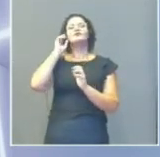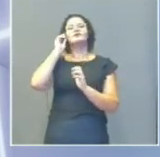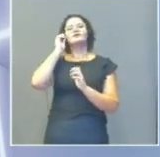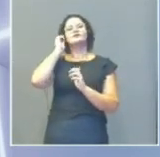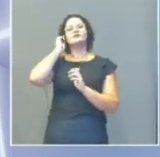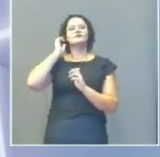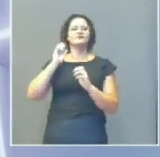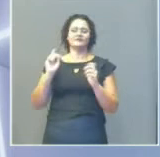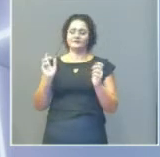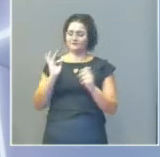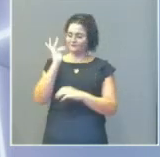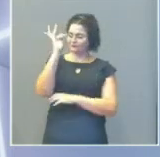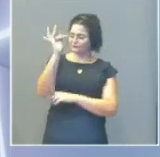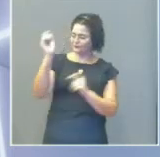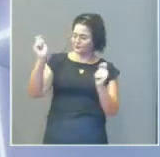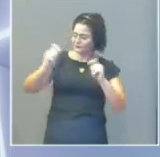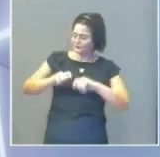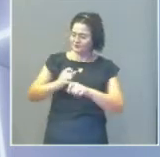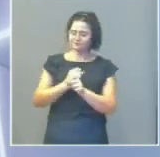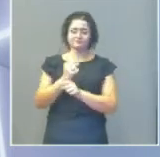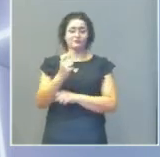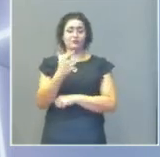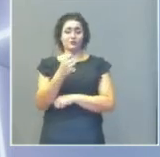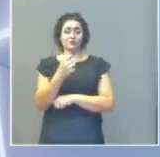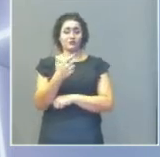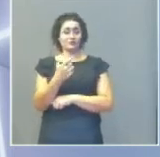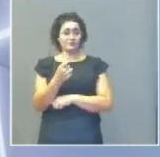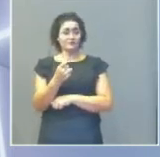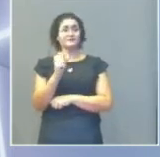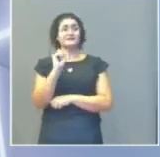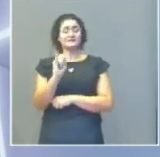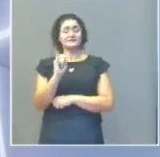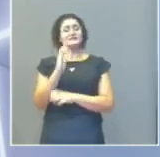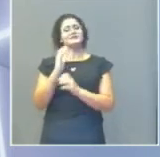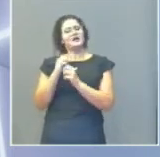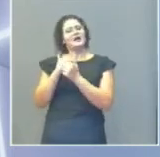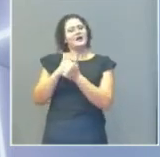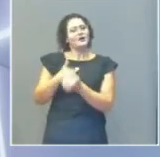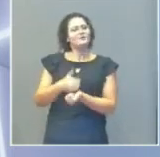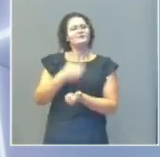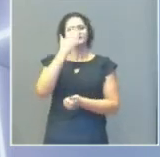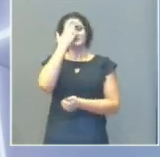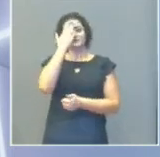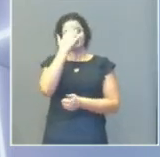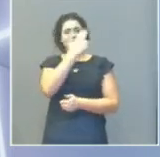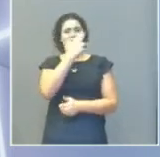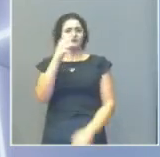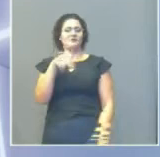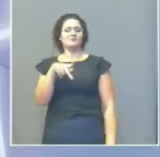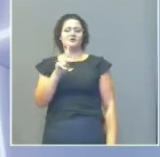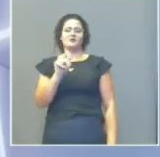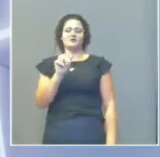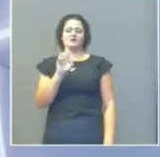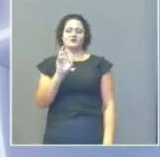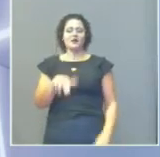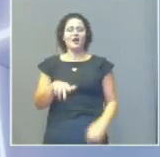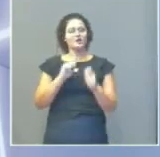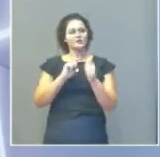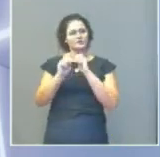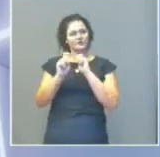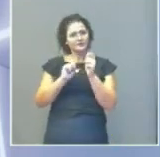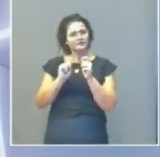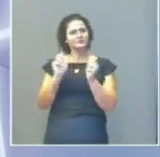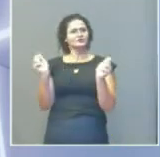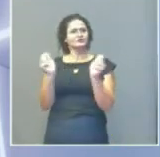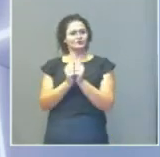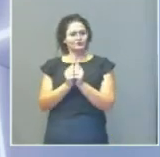Possíveis 2020 da Casa Firjan. Se você está acompanhando a gente, você já sabe que eu me chamo Karen de Souza, sou jornalista, estou com você